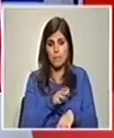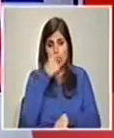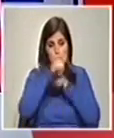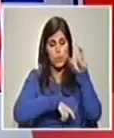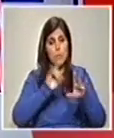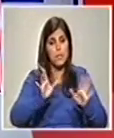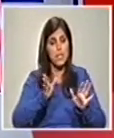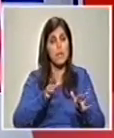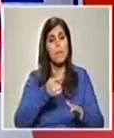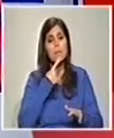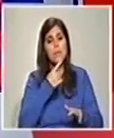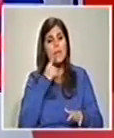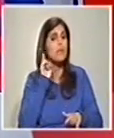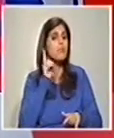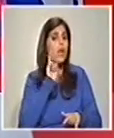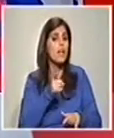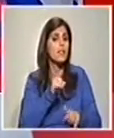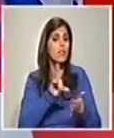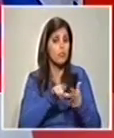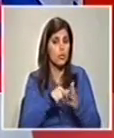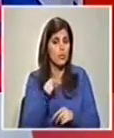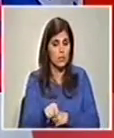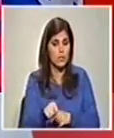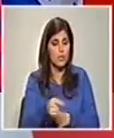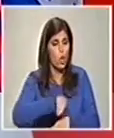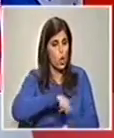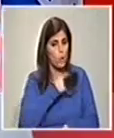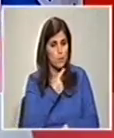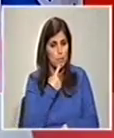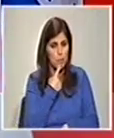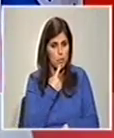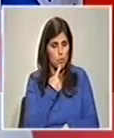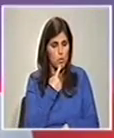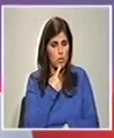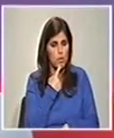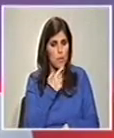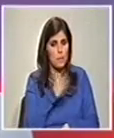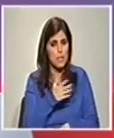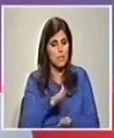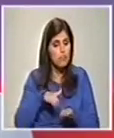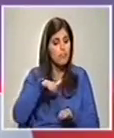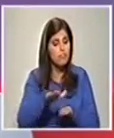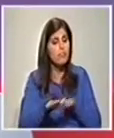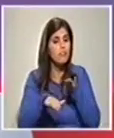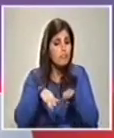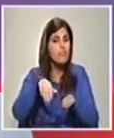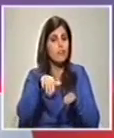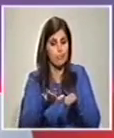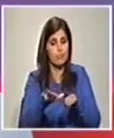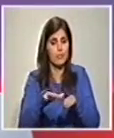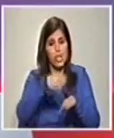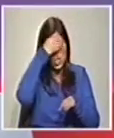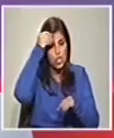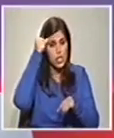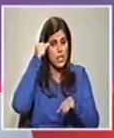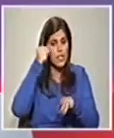exatamente, desse investimento, não é? Mas isso e do que é que vão nós, ganhar com isso? Quando começamos a perceber que é preciso dar três passos em frente, cabe-nos a nós não nos esquecer de